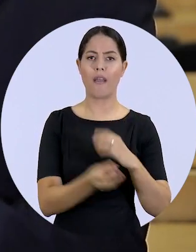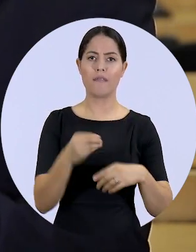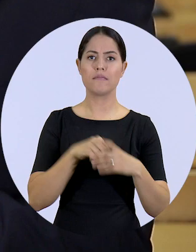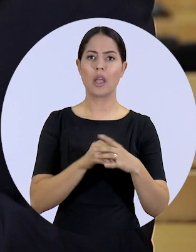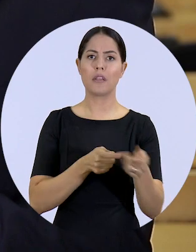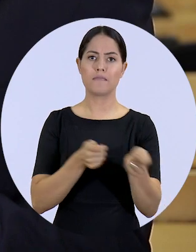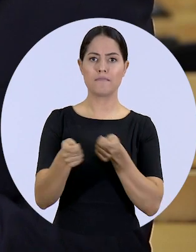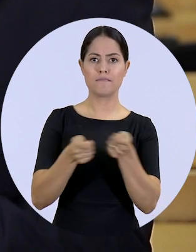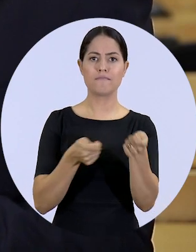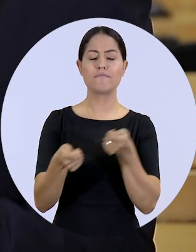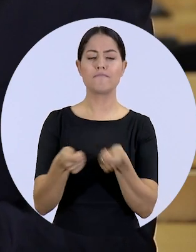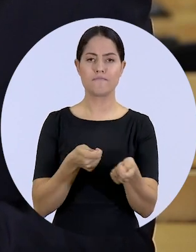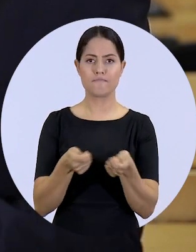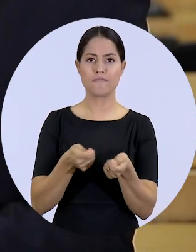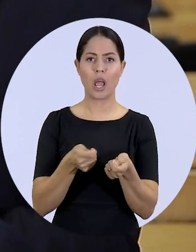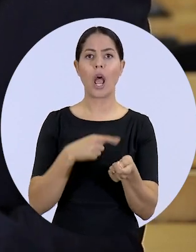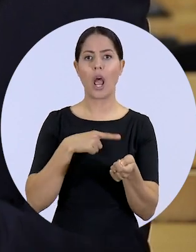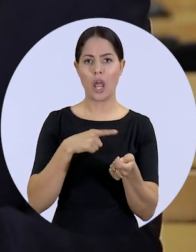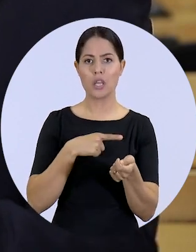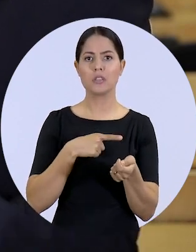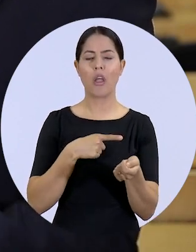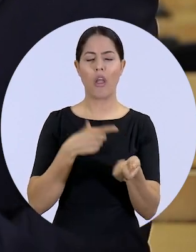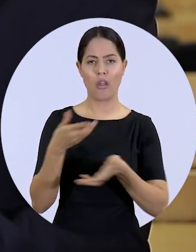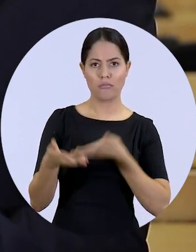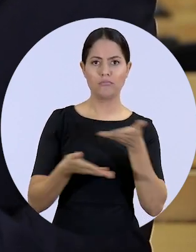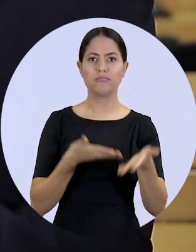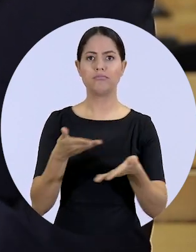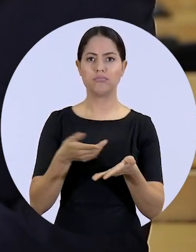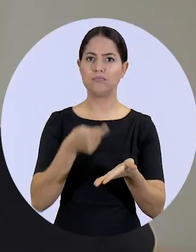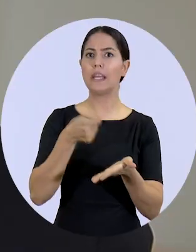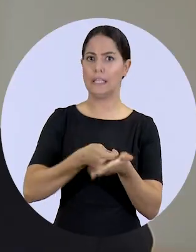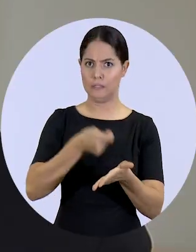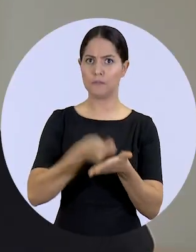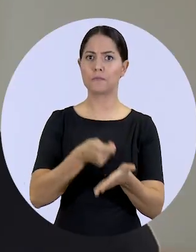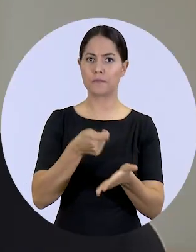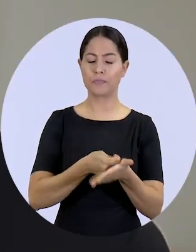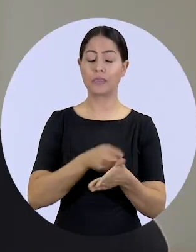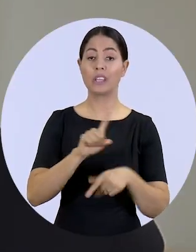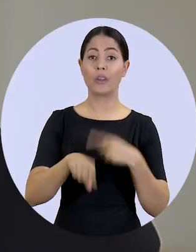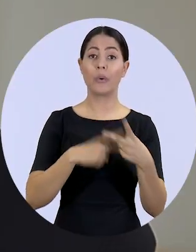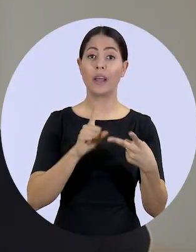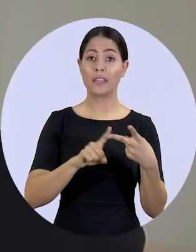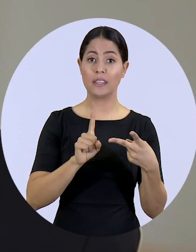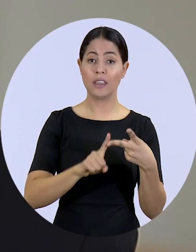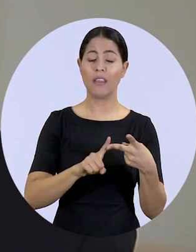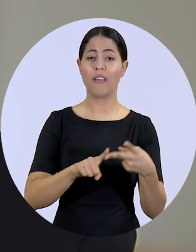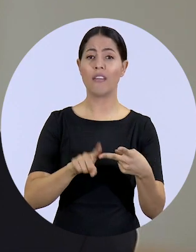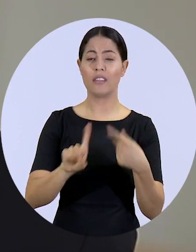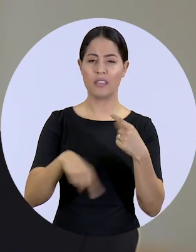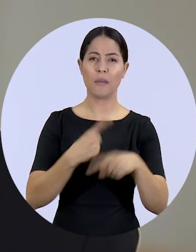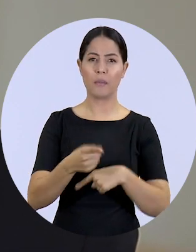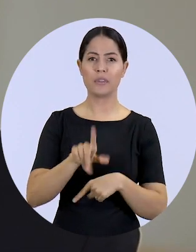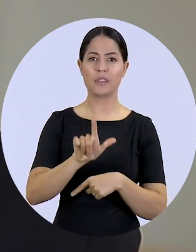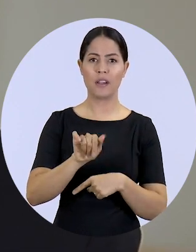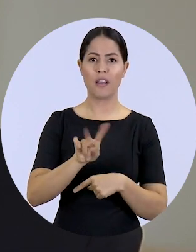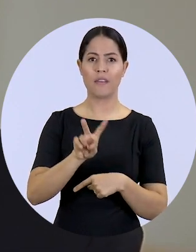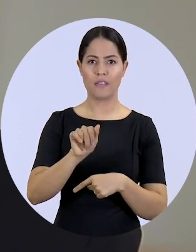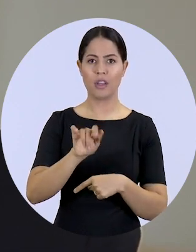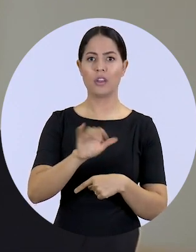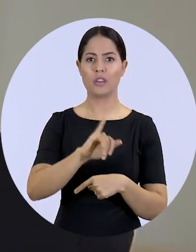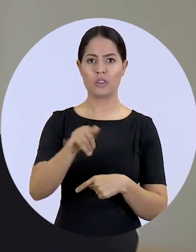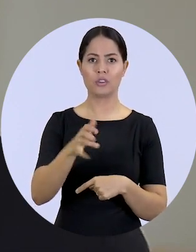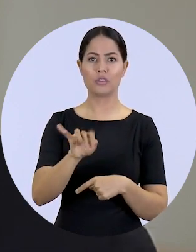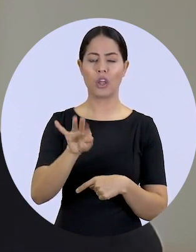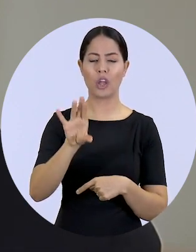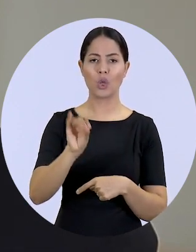controle. Isso foi feito de uma forma bastante rígida, com acompanhamento. Então, eu diria que a partir da Lava Jato, o tema do compliance ganhou